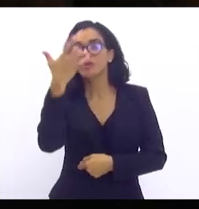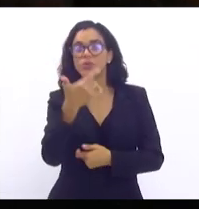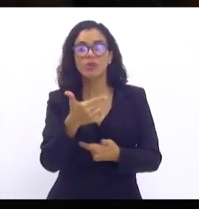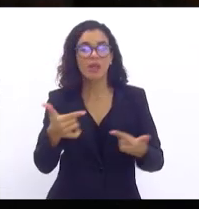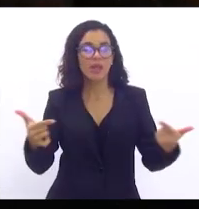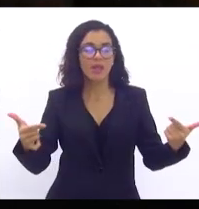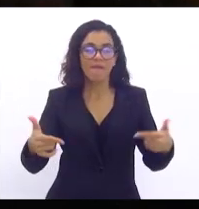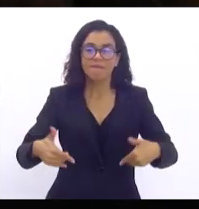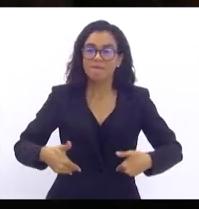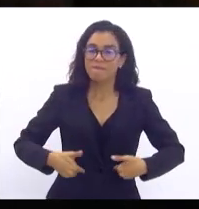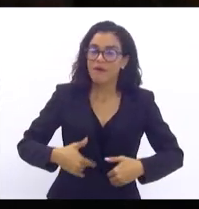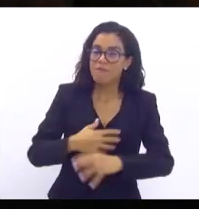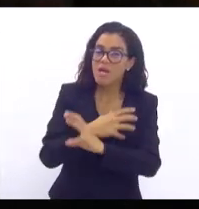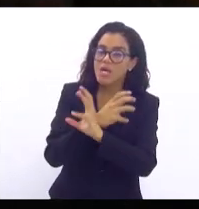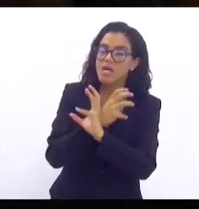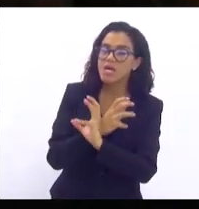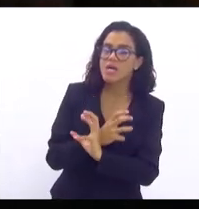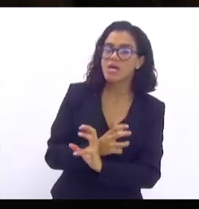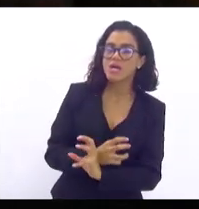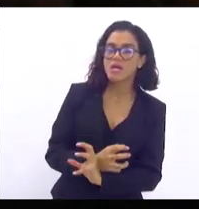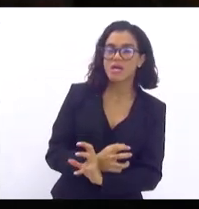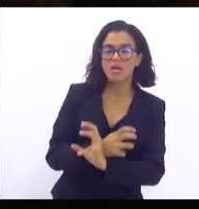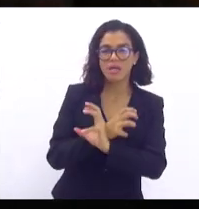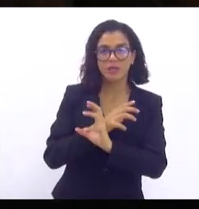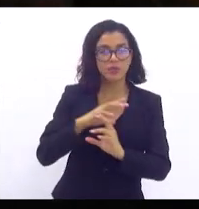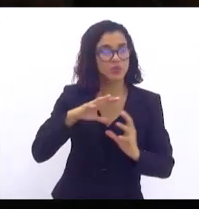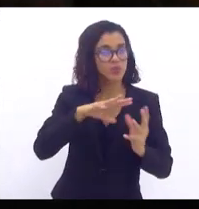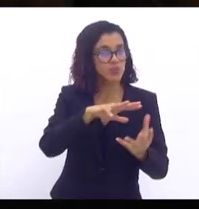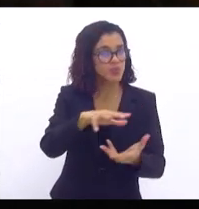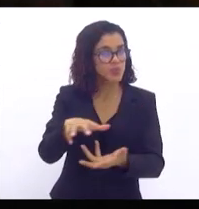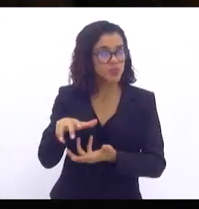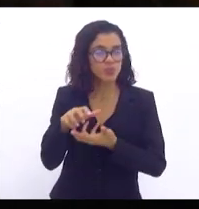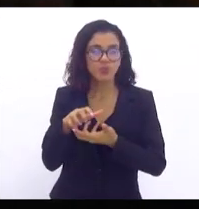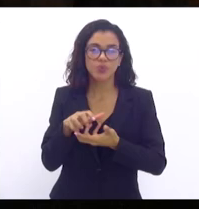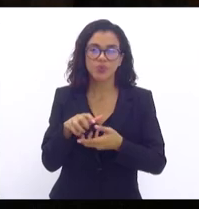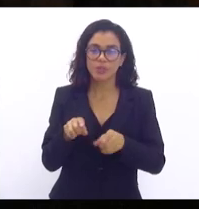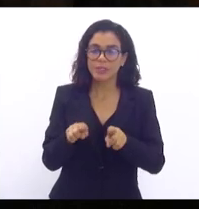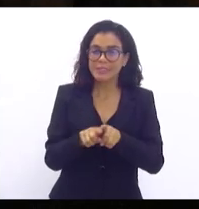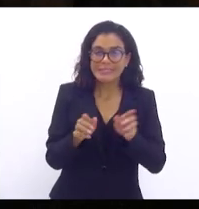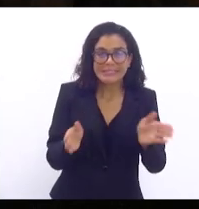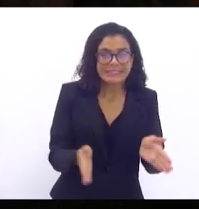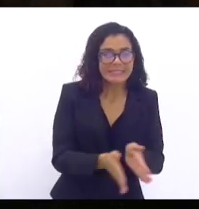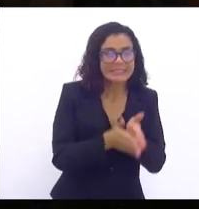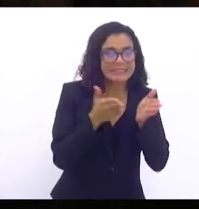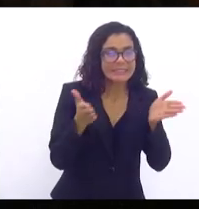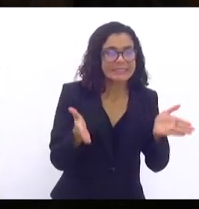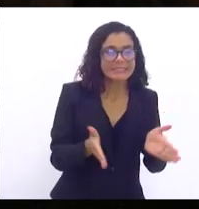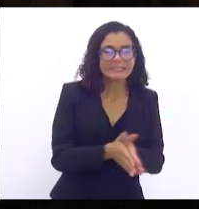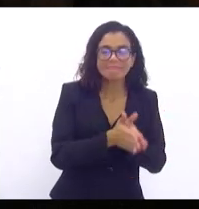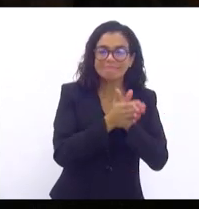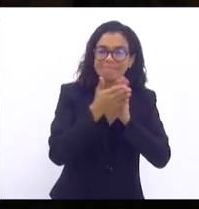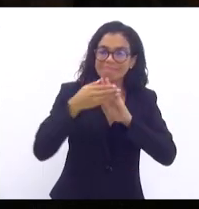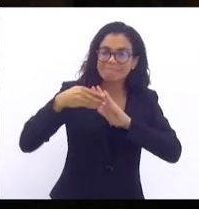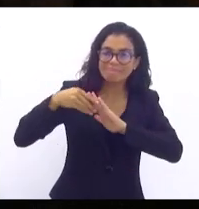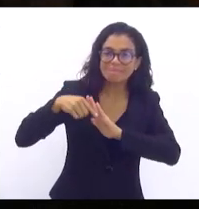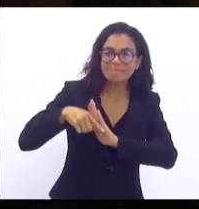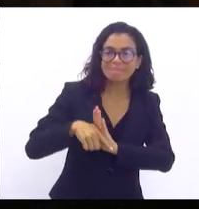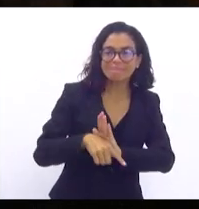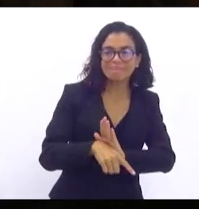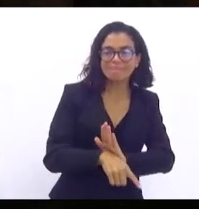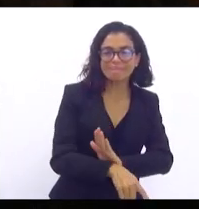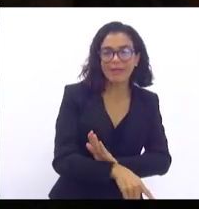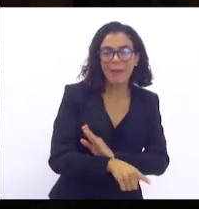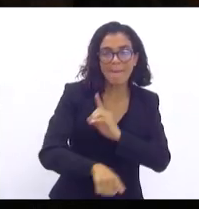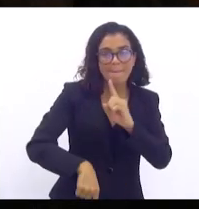A fome também toma conta do mundo. E a pobreza, a miséria e a